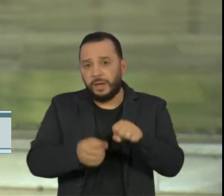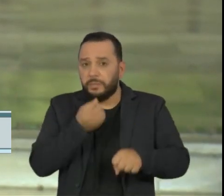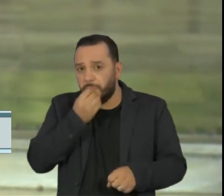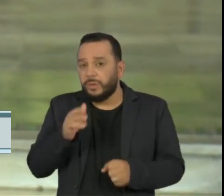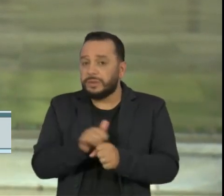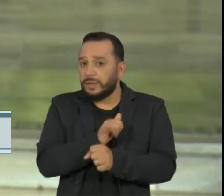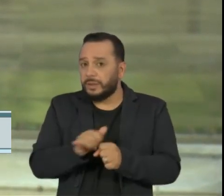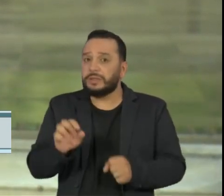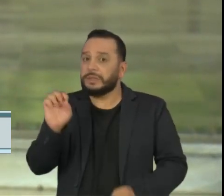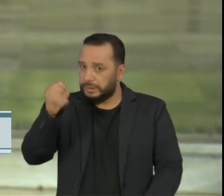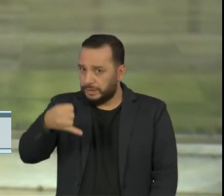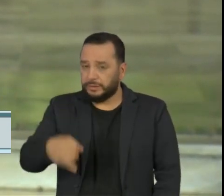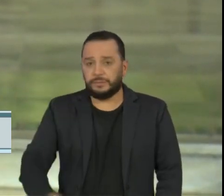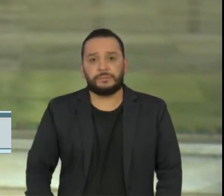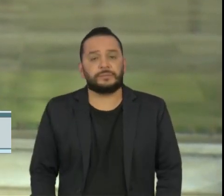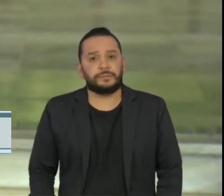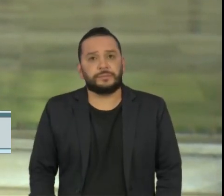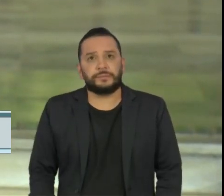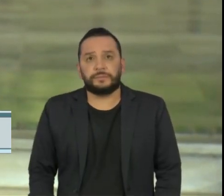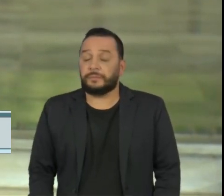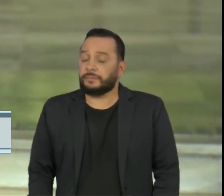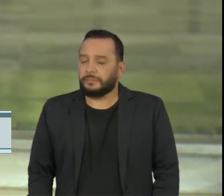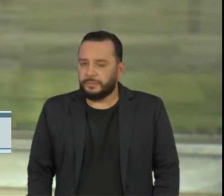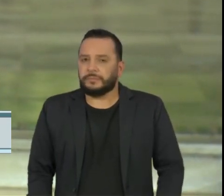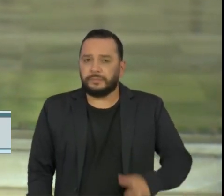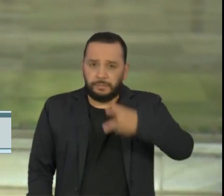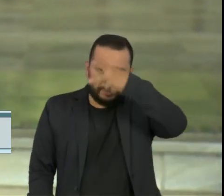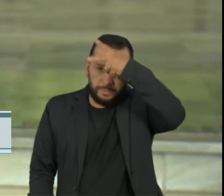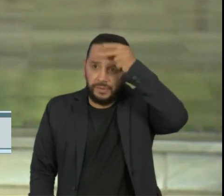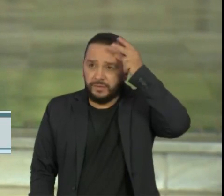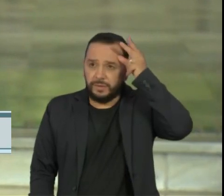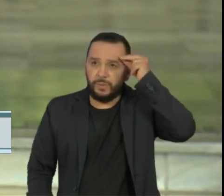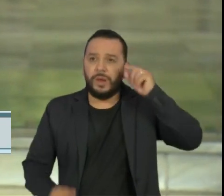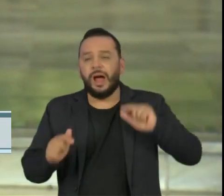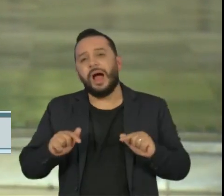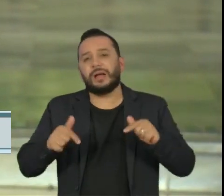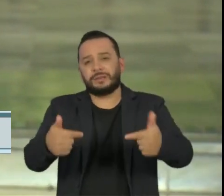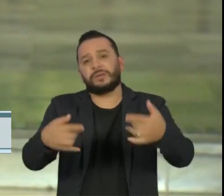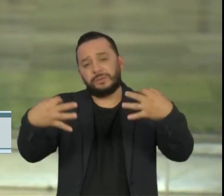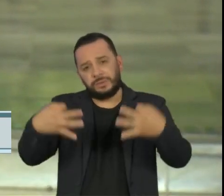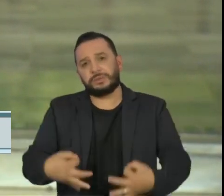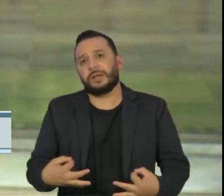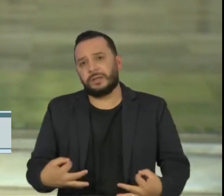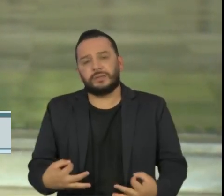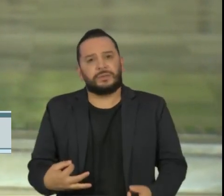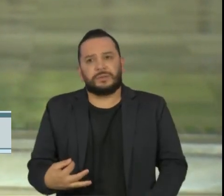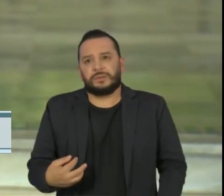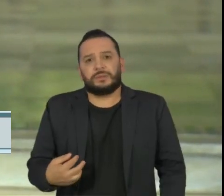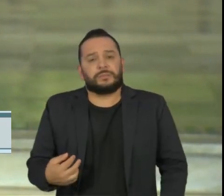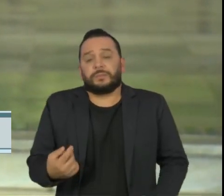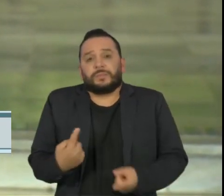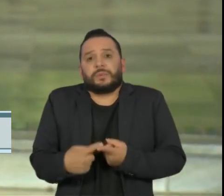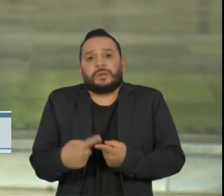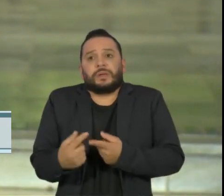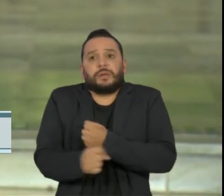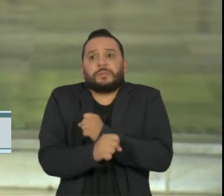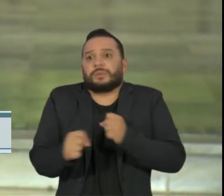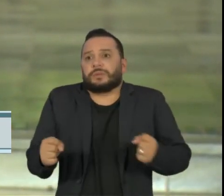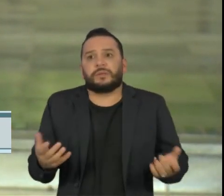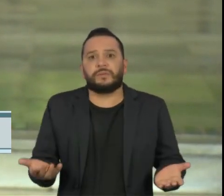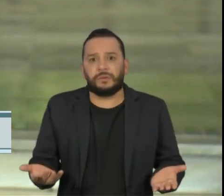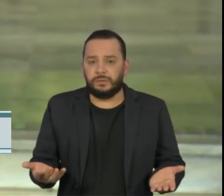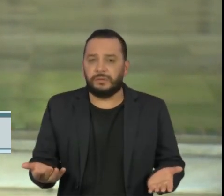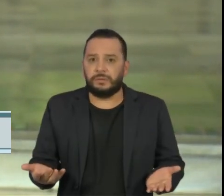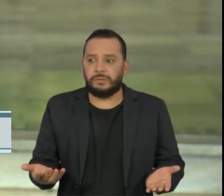sim. A medida da Prefeitura foi correta do ponto de vista de não é possível, nem